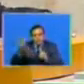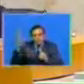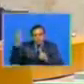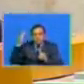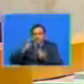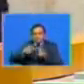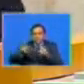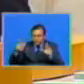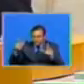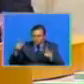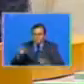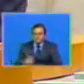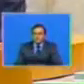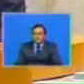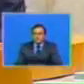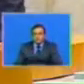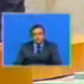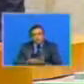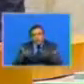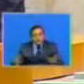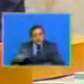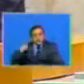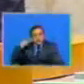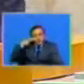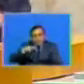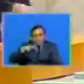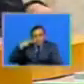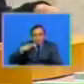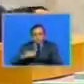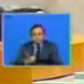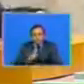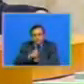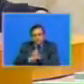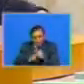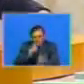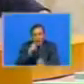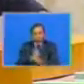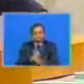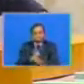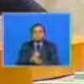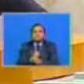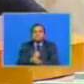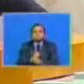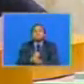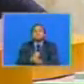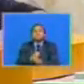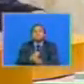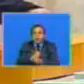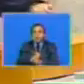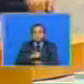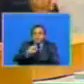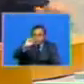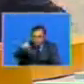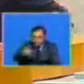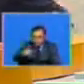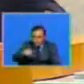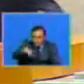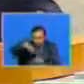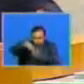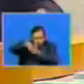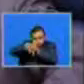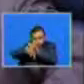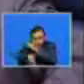anteriores. Portanto, senhores vereadores, este ano foi um ano, sim, de profundas